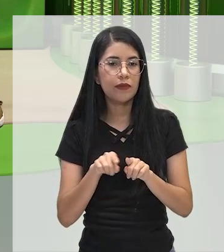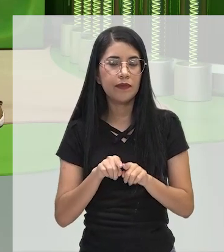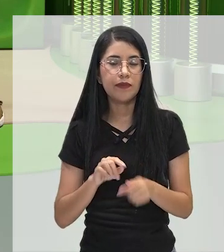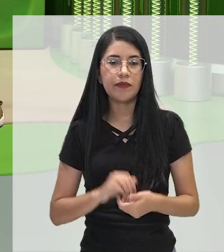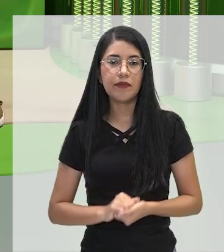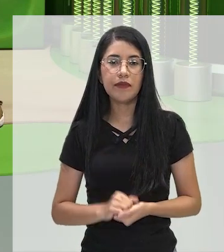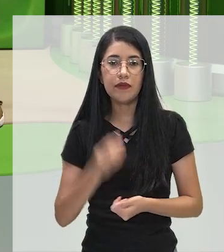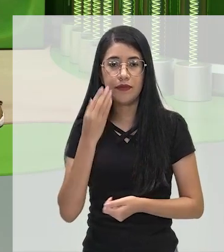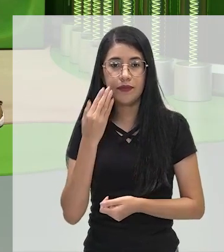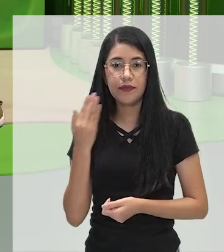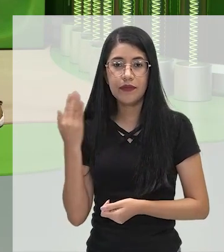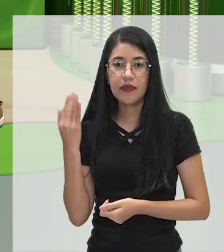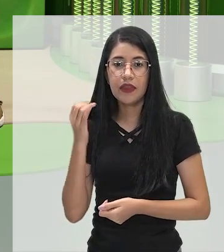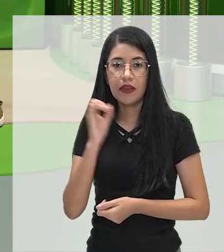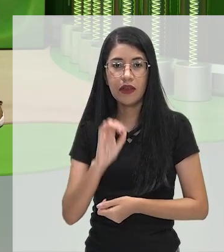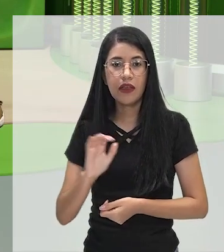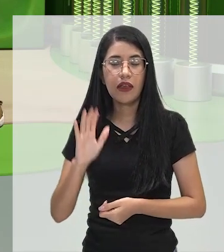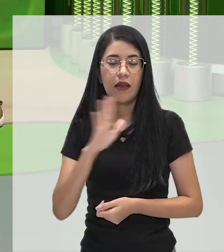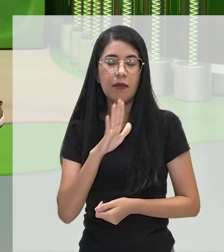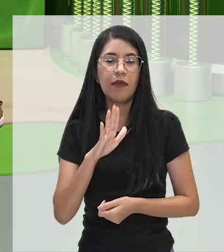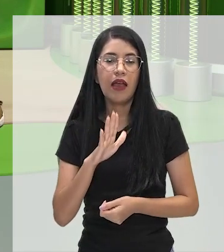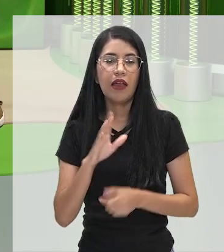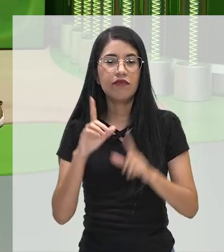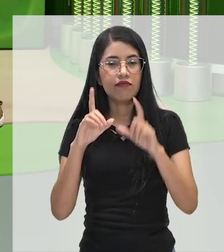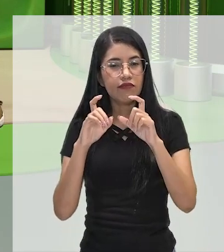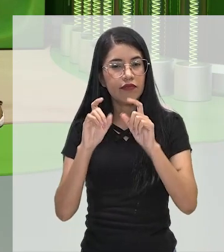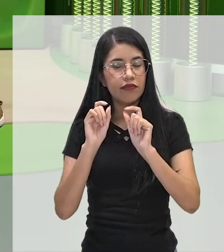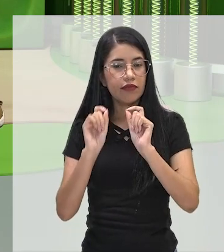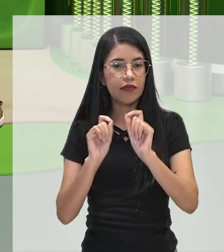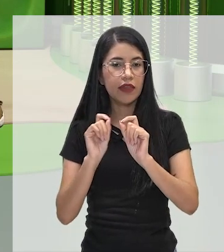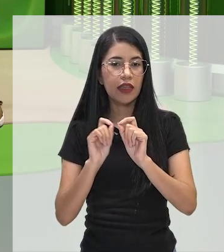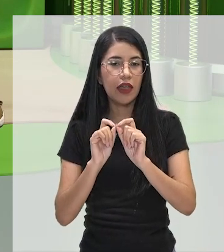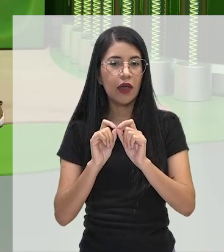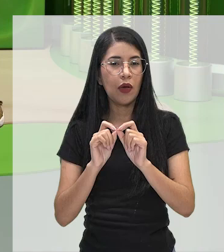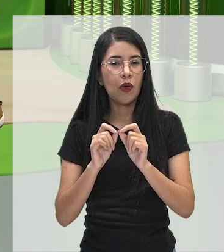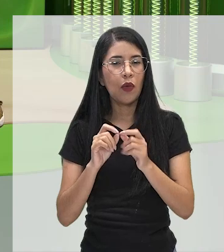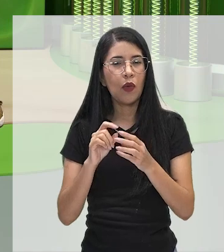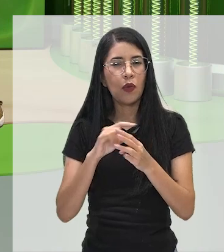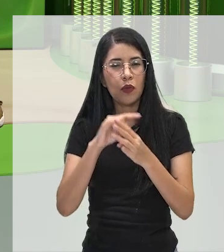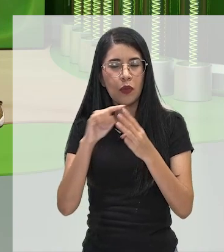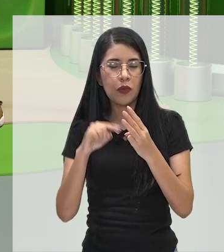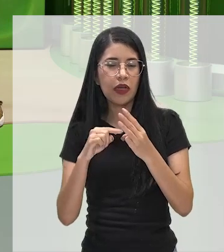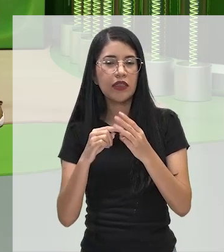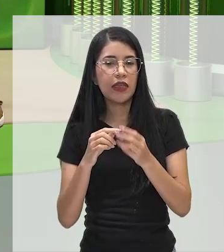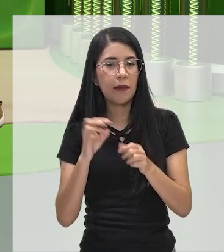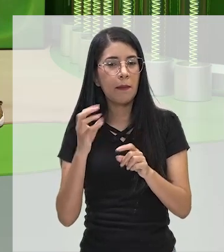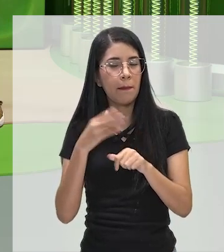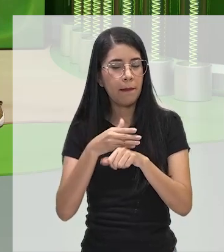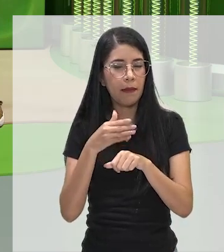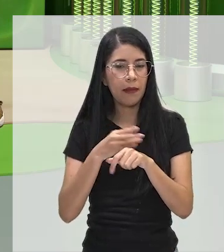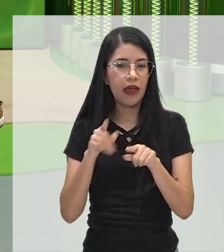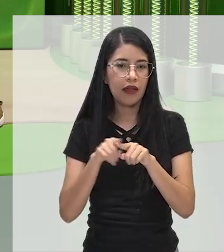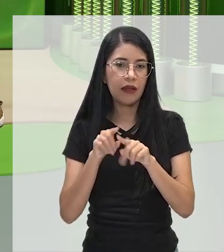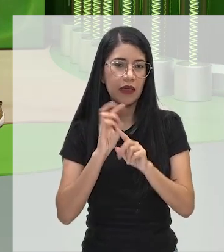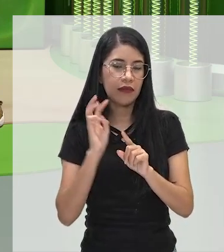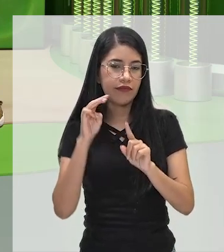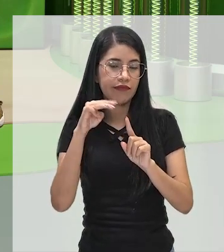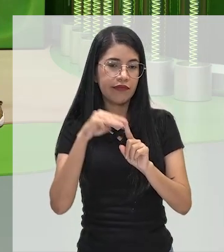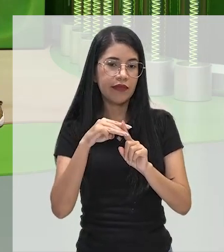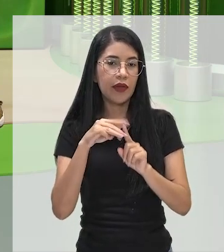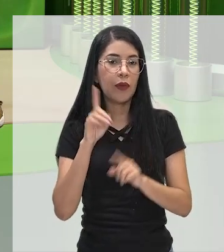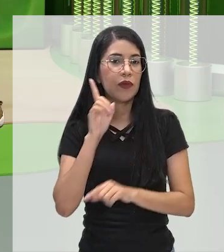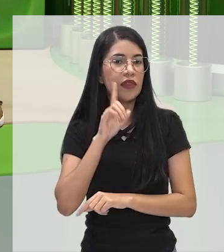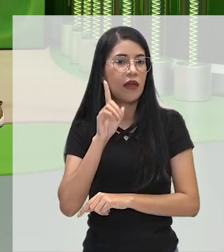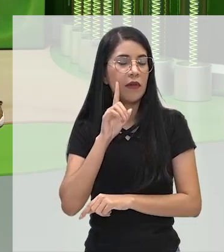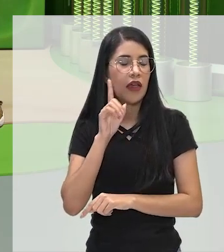certo? E aqui a gente tem uma imagem, né, um retrato dos primeiros astronautas que participaram aí dessa missão, né, todos americanos